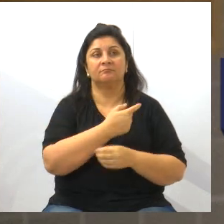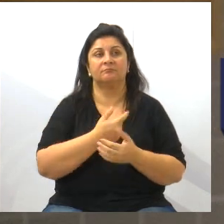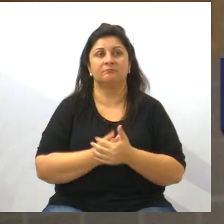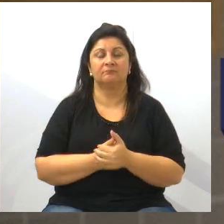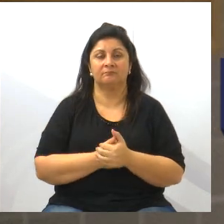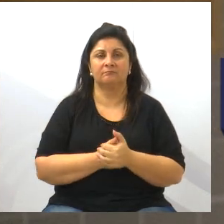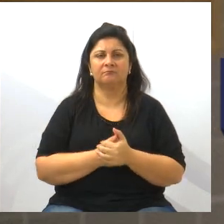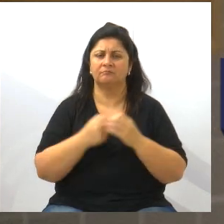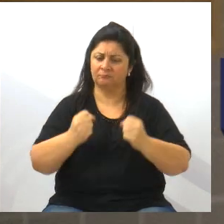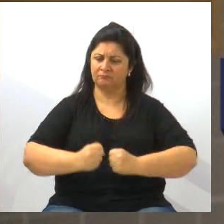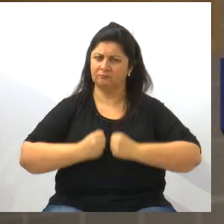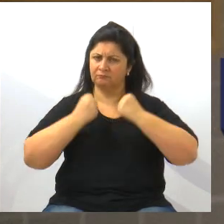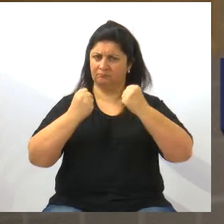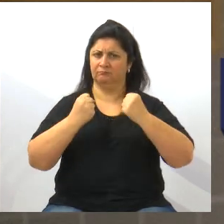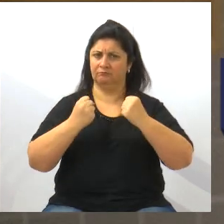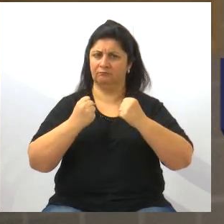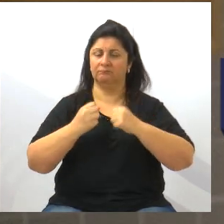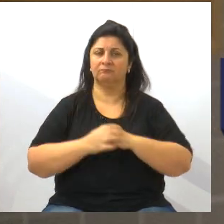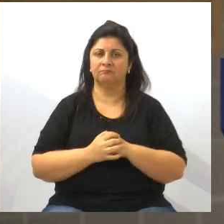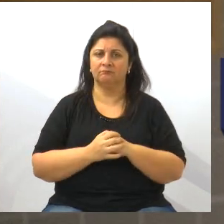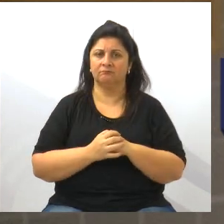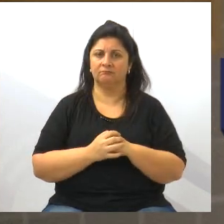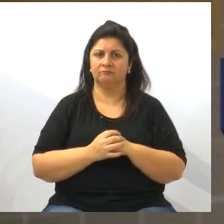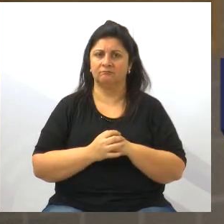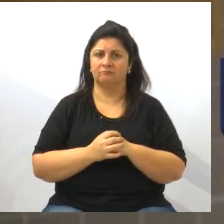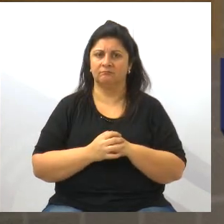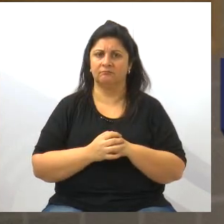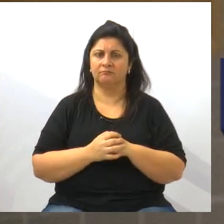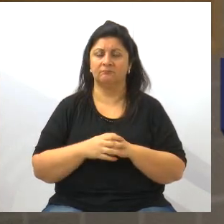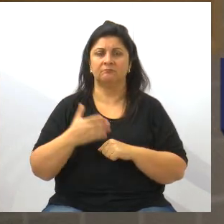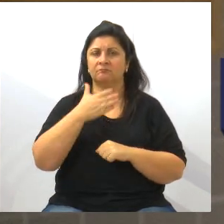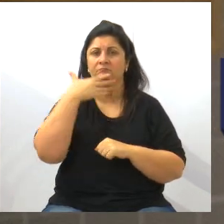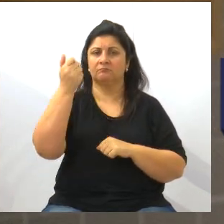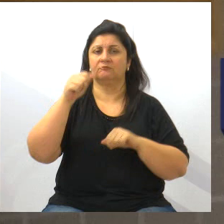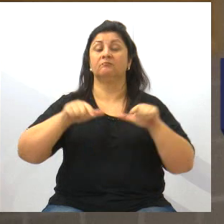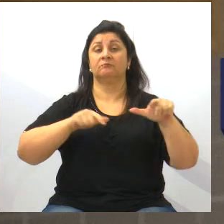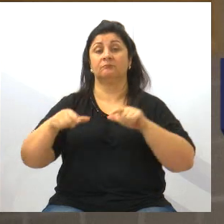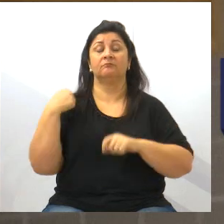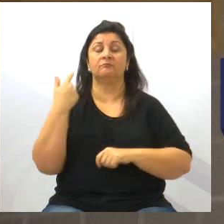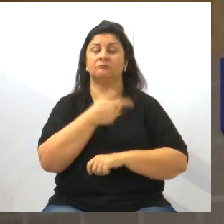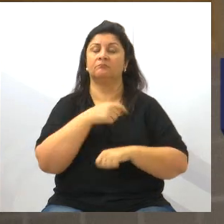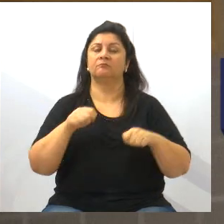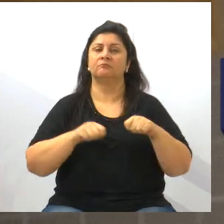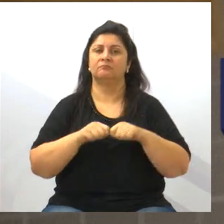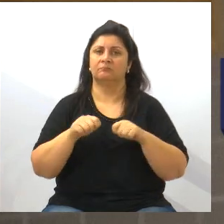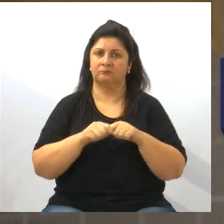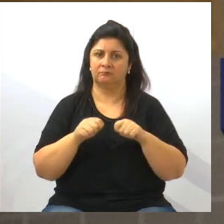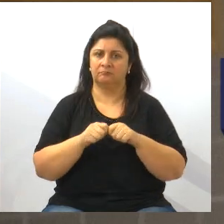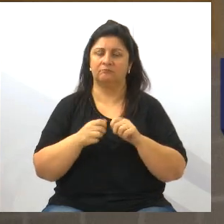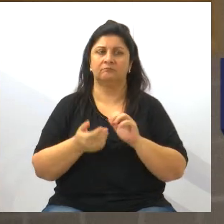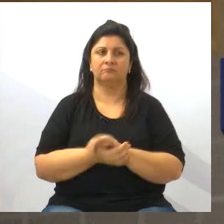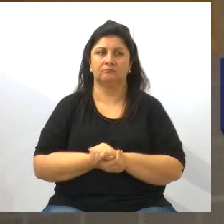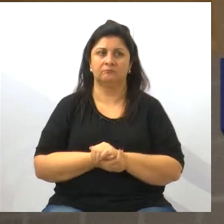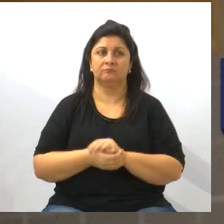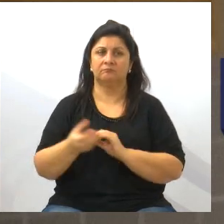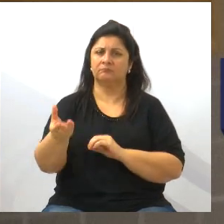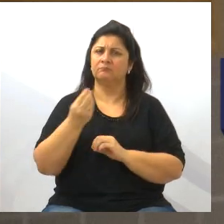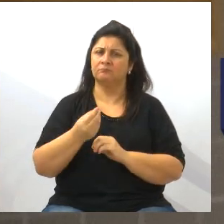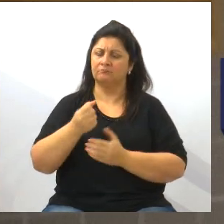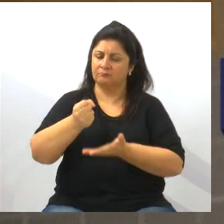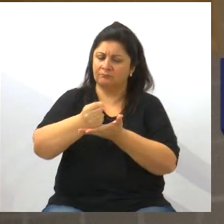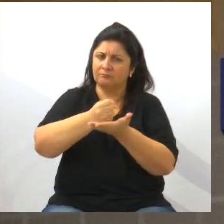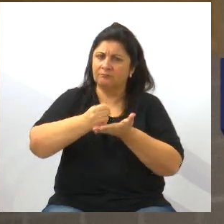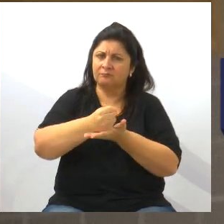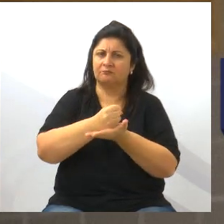o fortalecimento, né, do trabalho que a gente realiza, né, na gestão pública, traz a